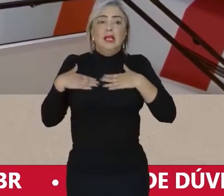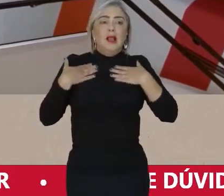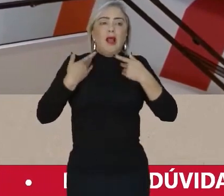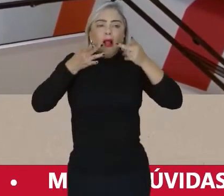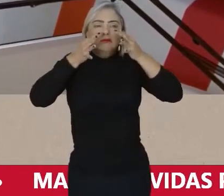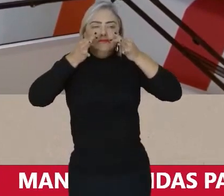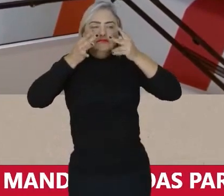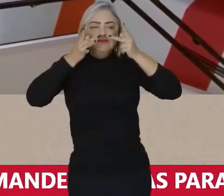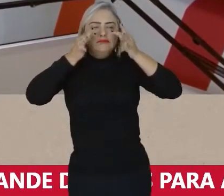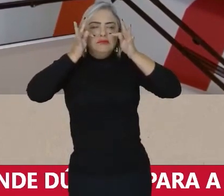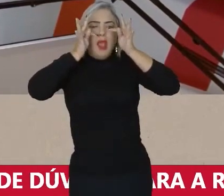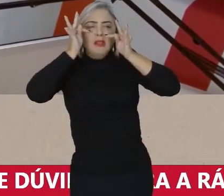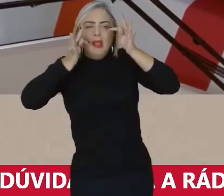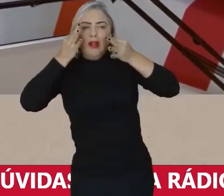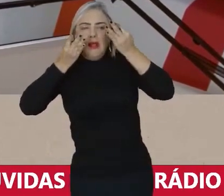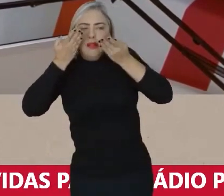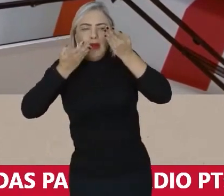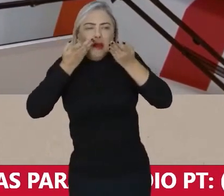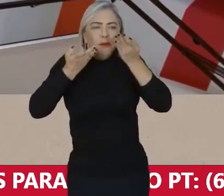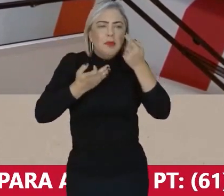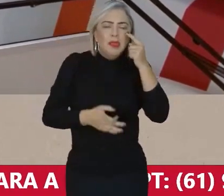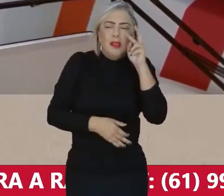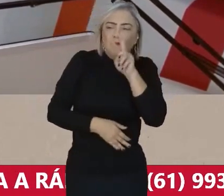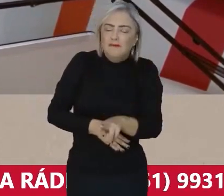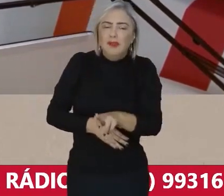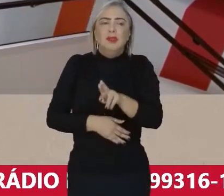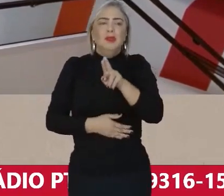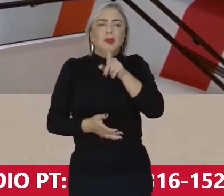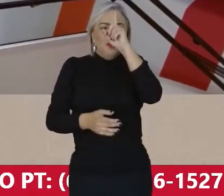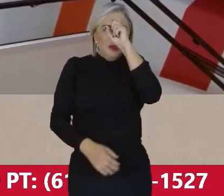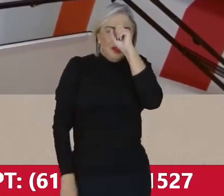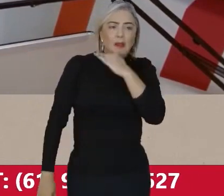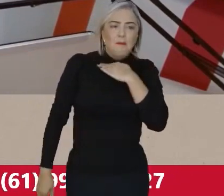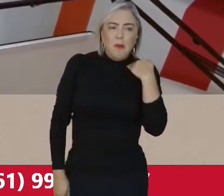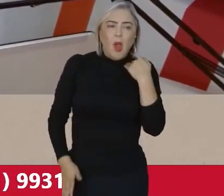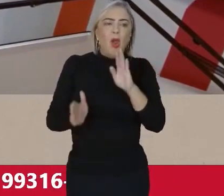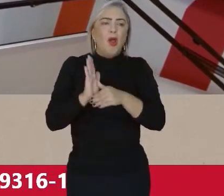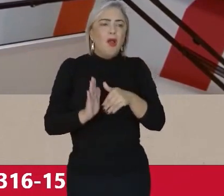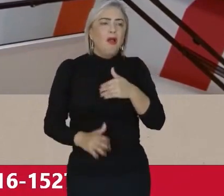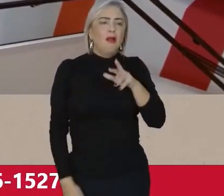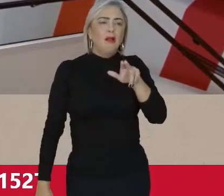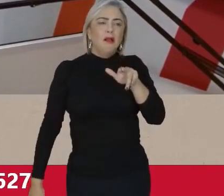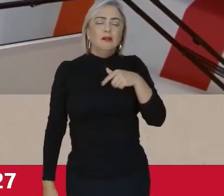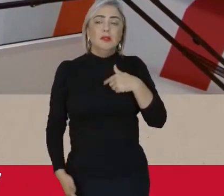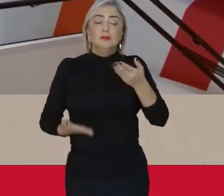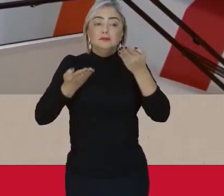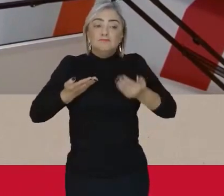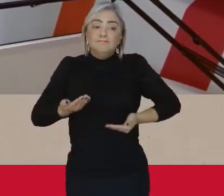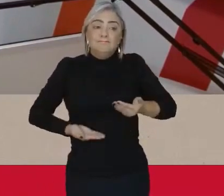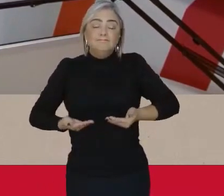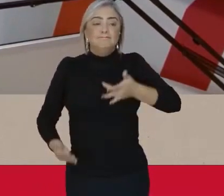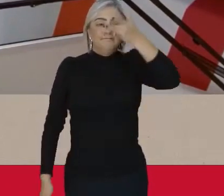terapia depois de ter visto tudo que viu nas maternidades, né, na própria morte da irmã, por um serviço